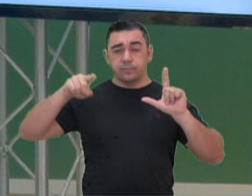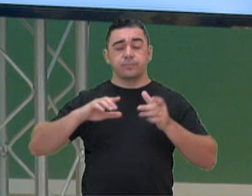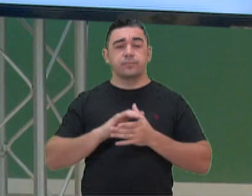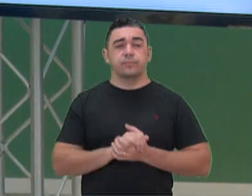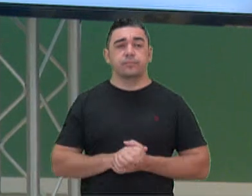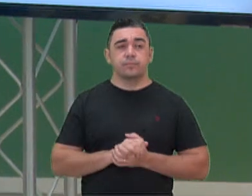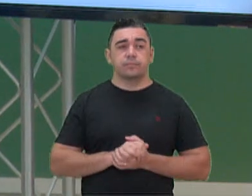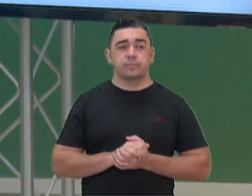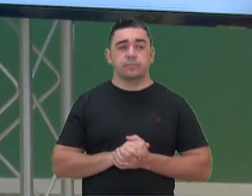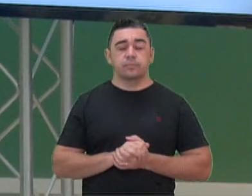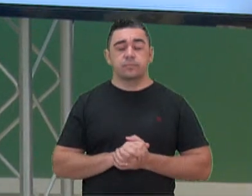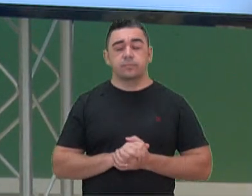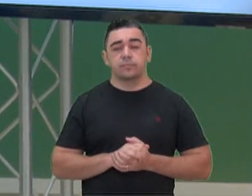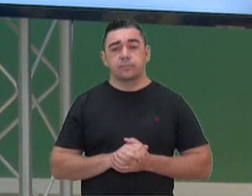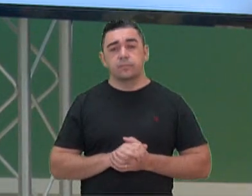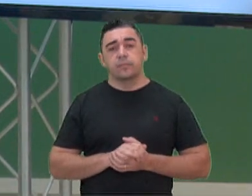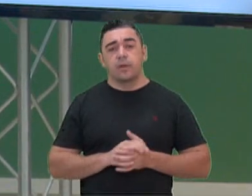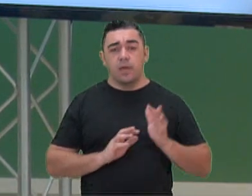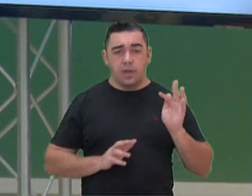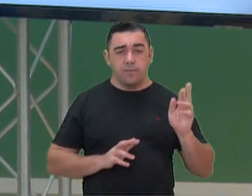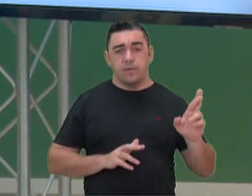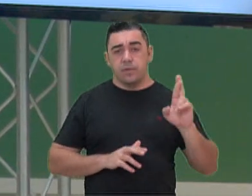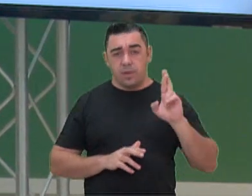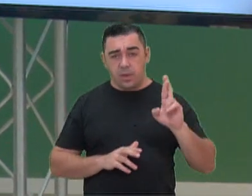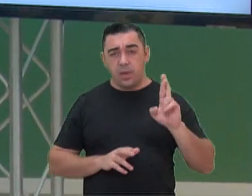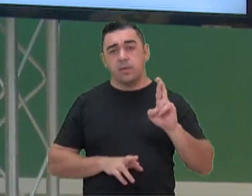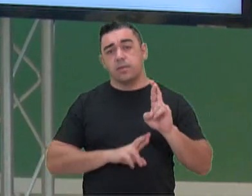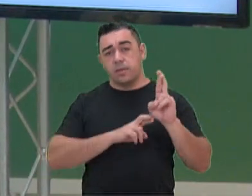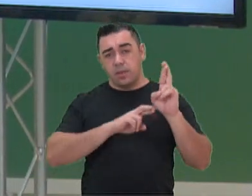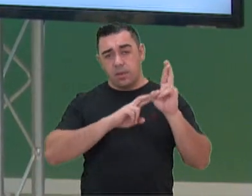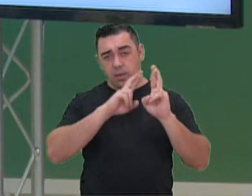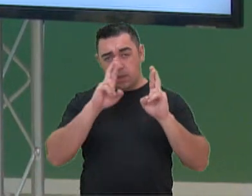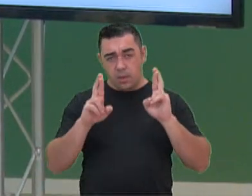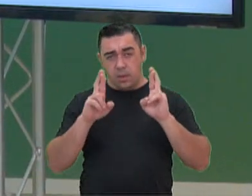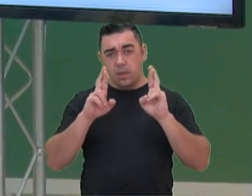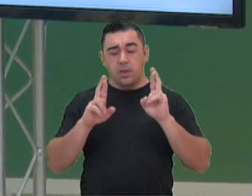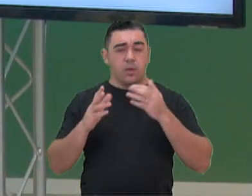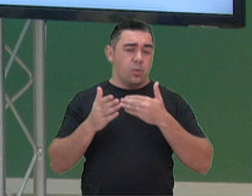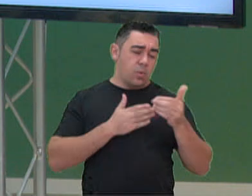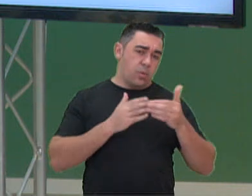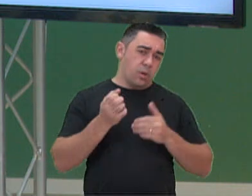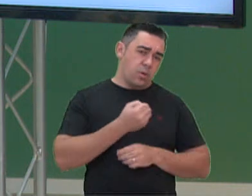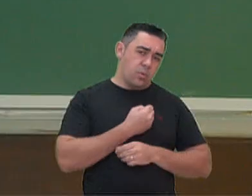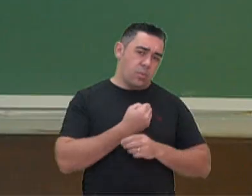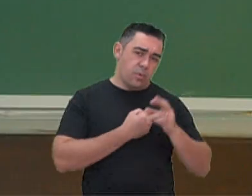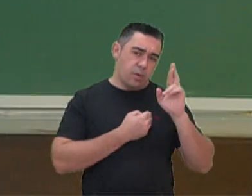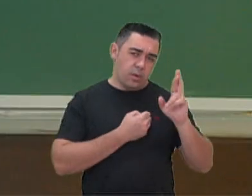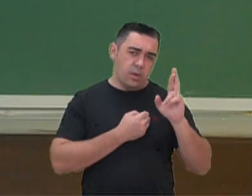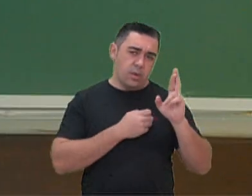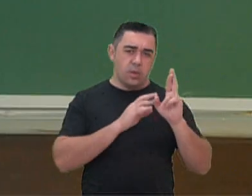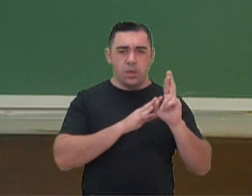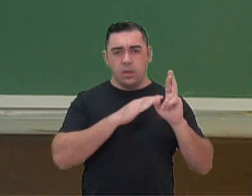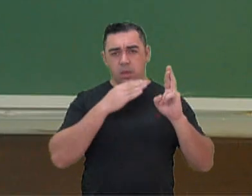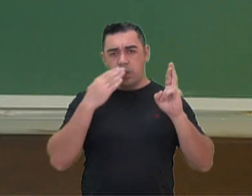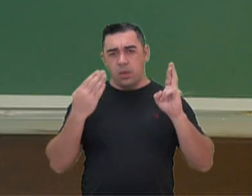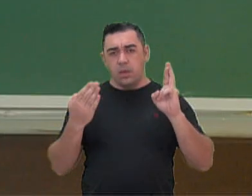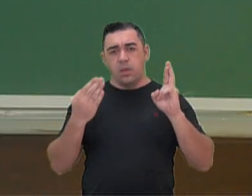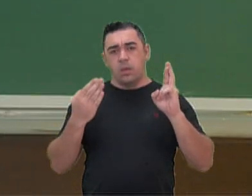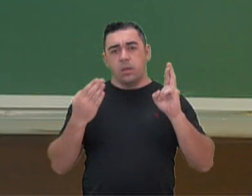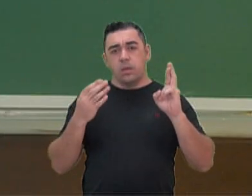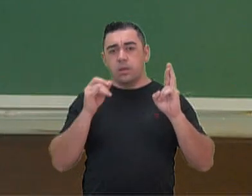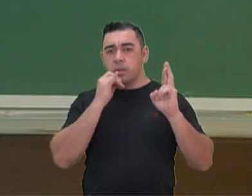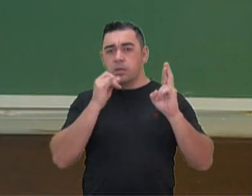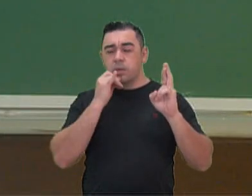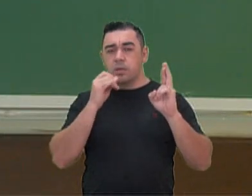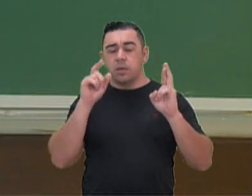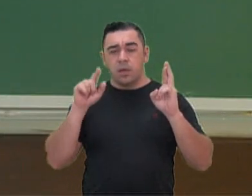Função dos reais em reais. Eu tenho domínio, qualquer valor real, e o contradomínio, eu posso